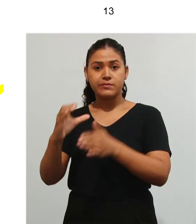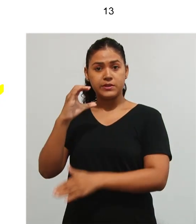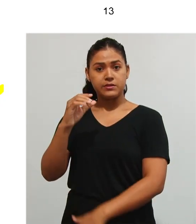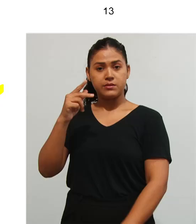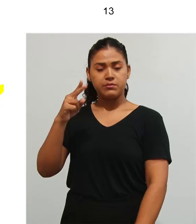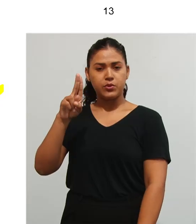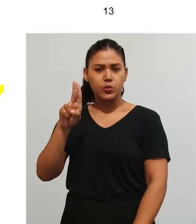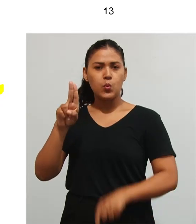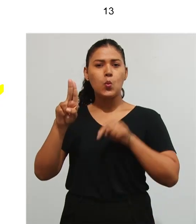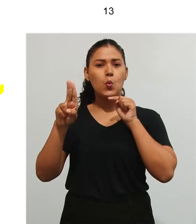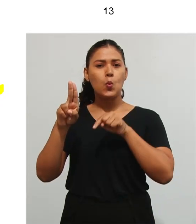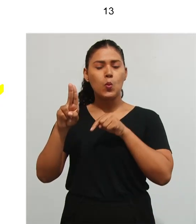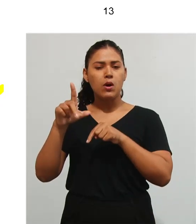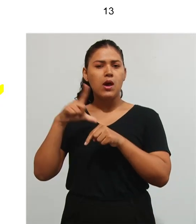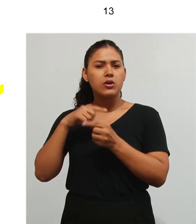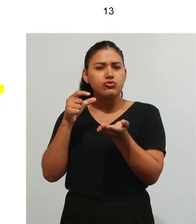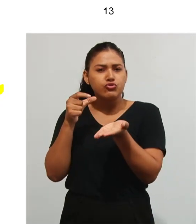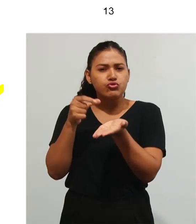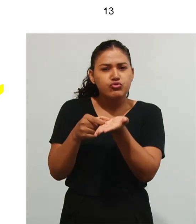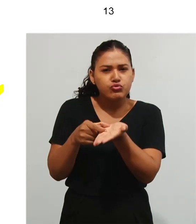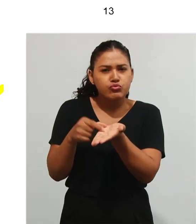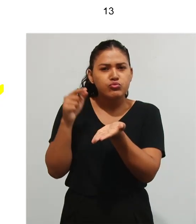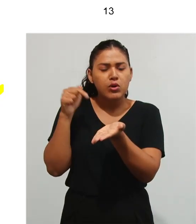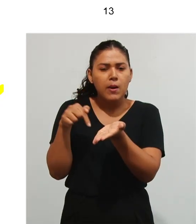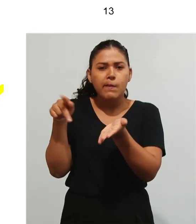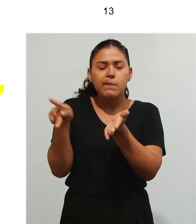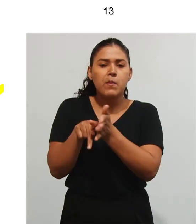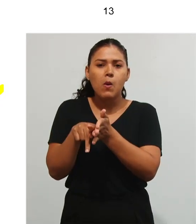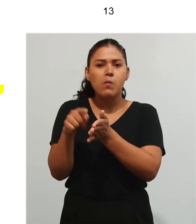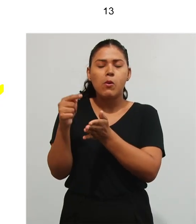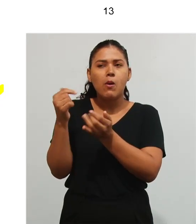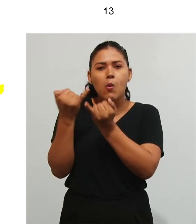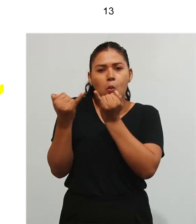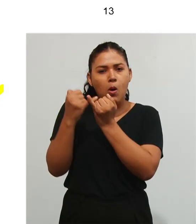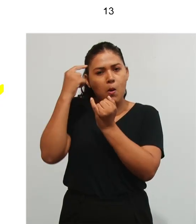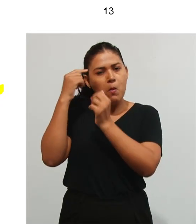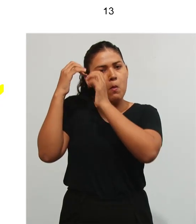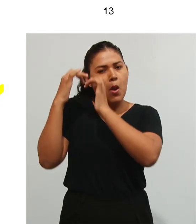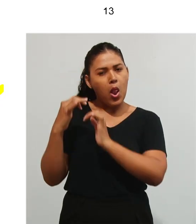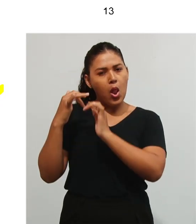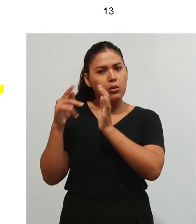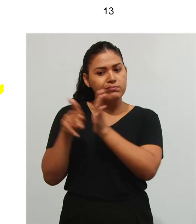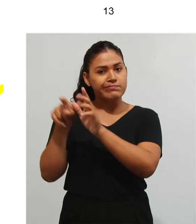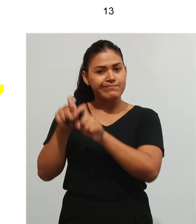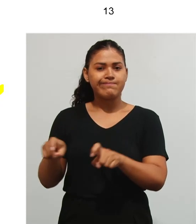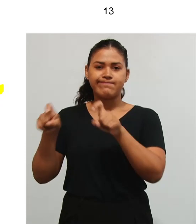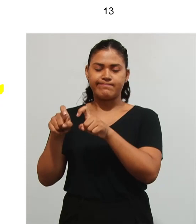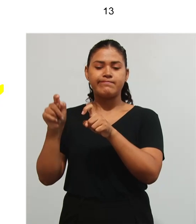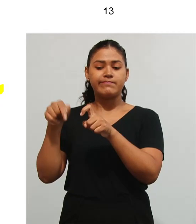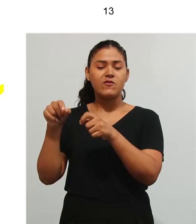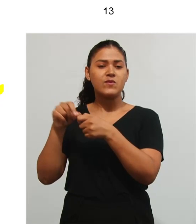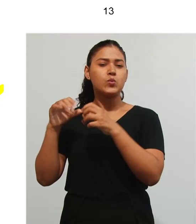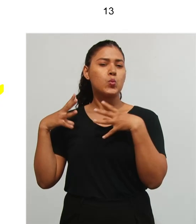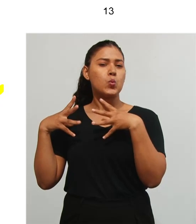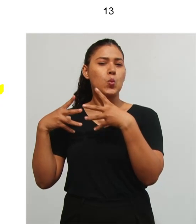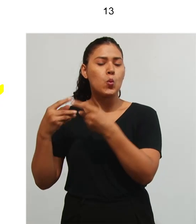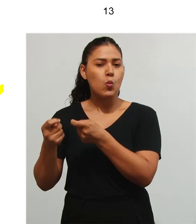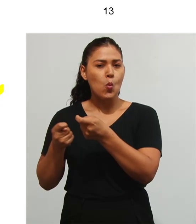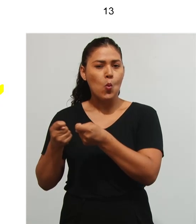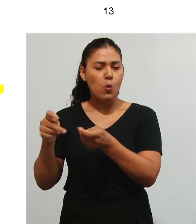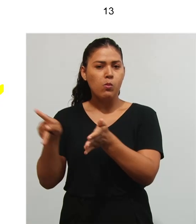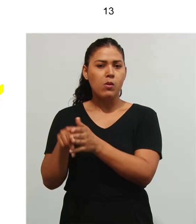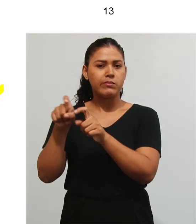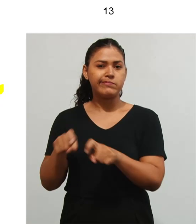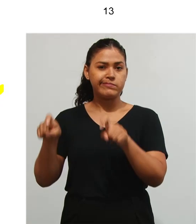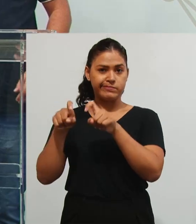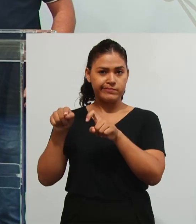é o processador, é esse chip, é o cérebro do computador, responsável por executar todas as operações da máquina.